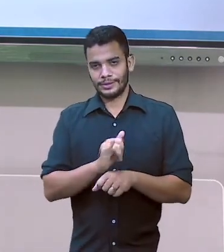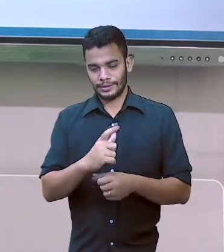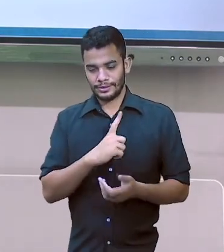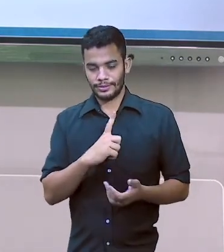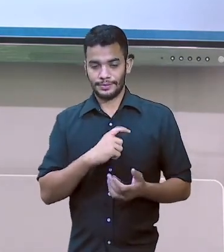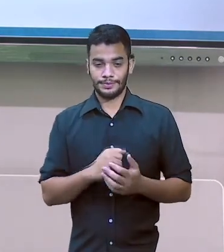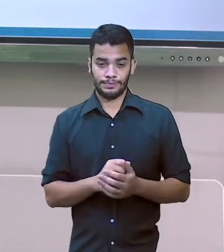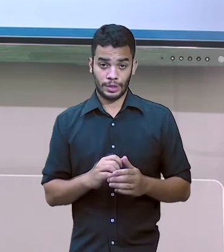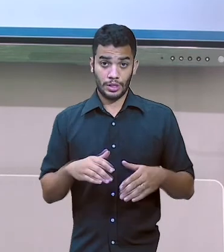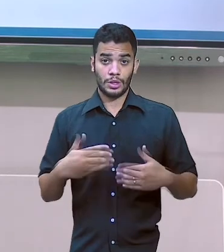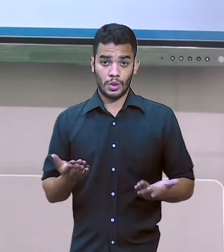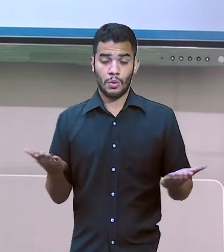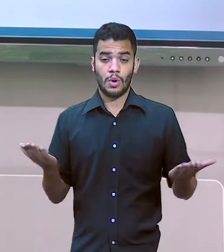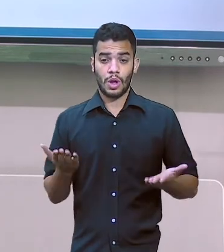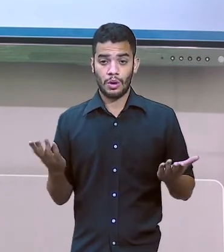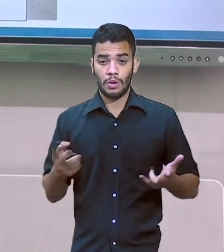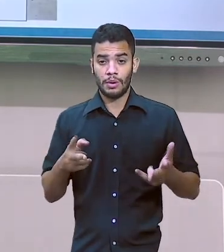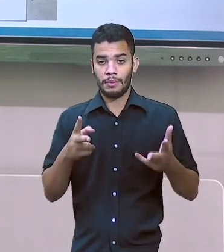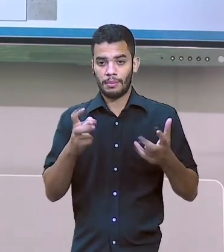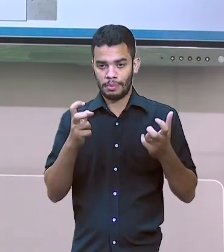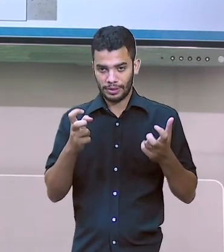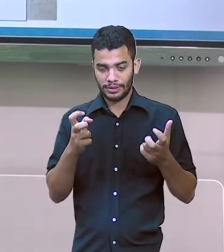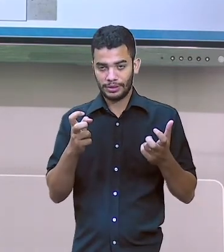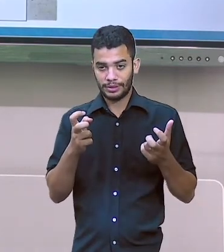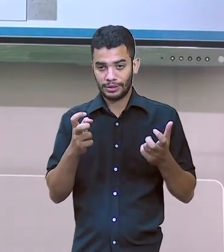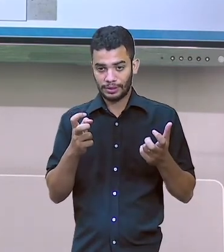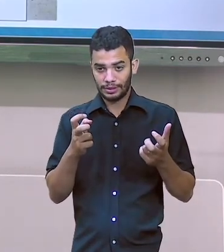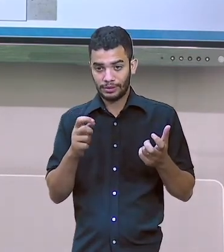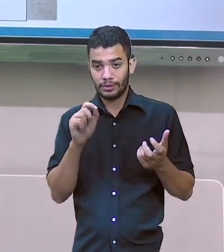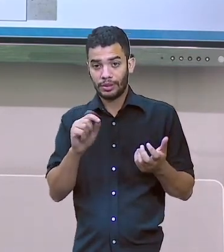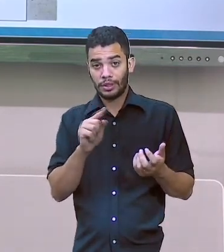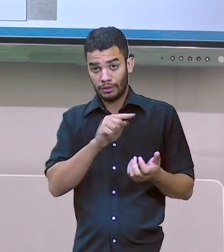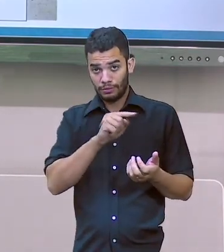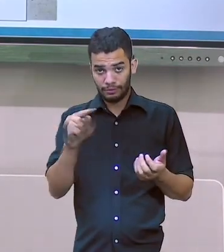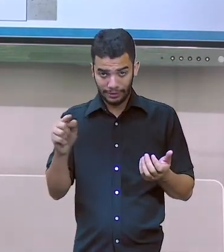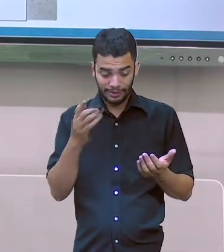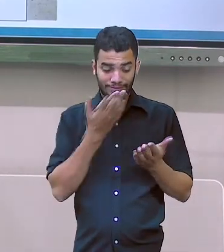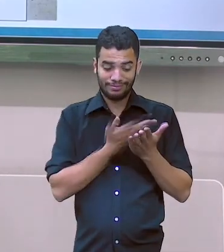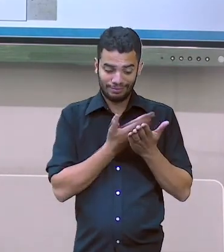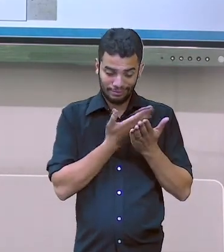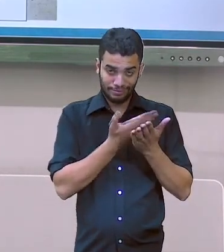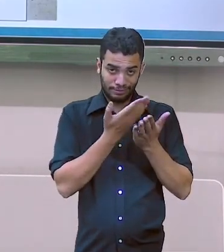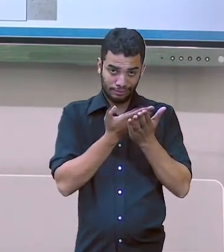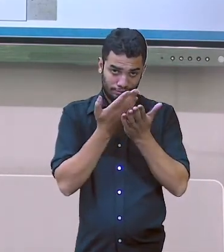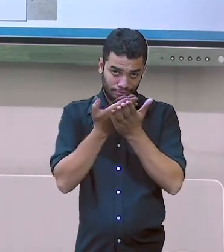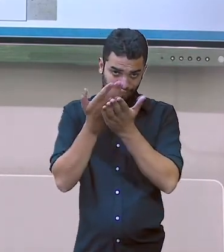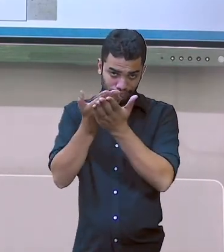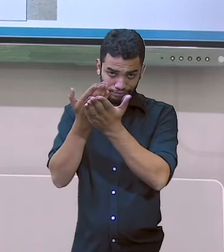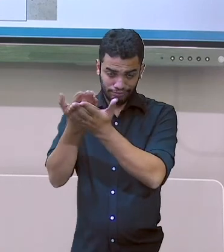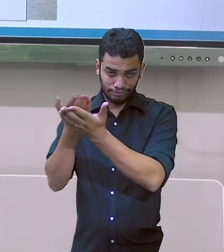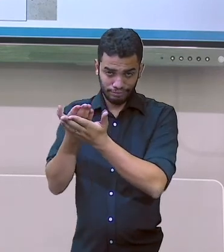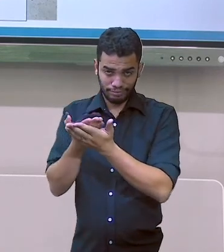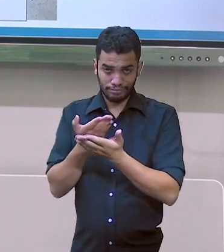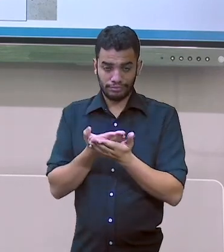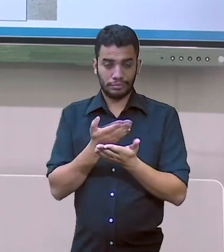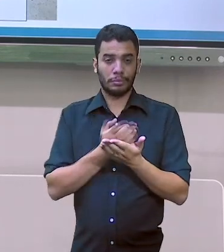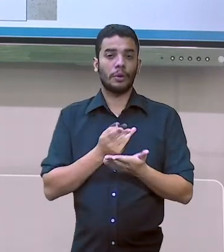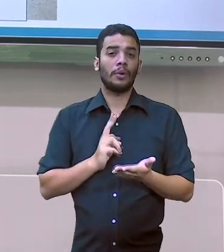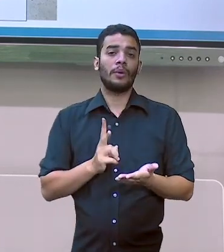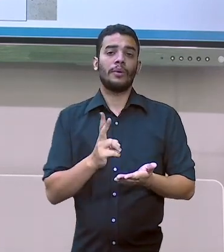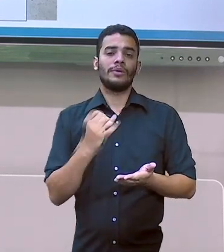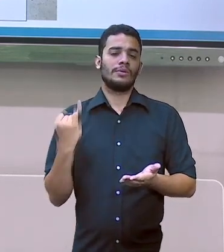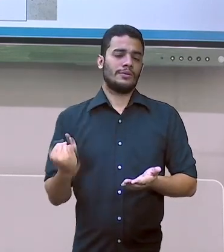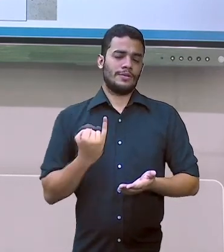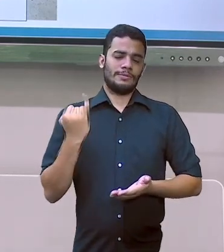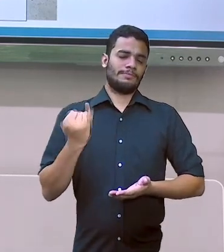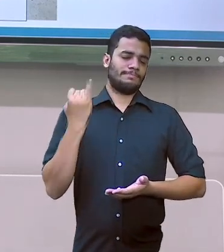não esqueça de observar essas fontes e acessar a nossa plataforma SMED-GV. É